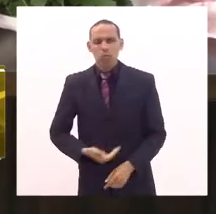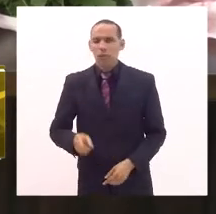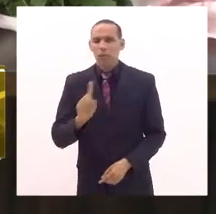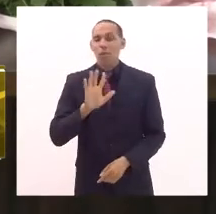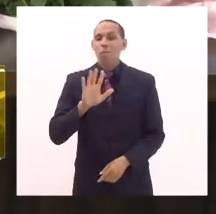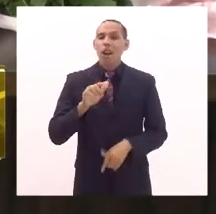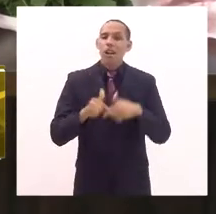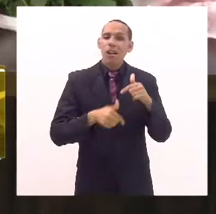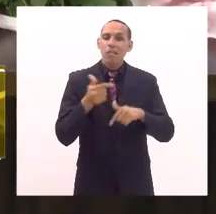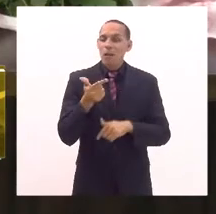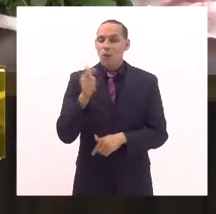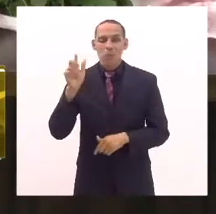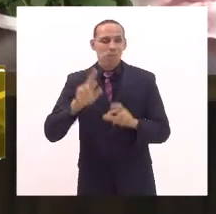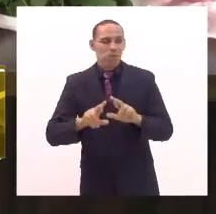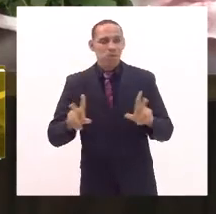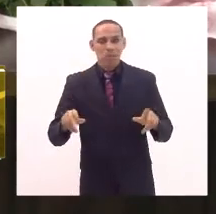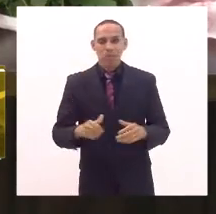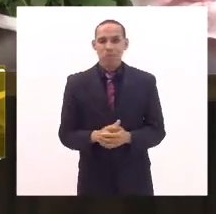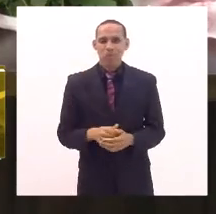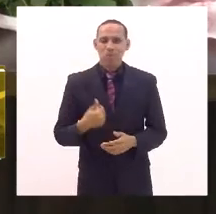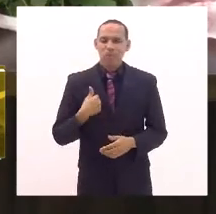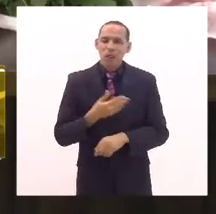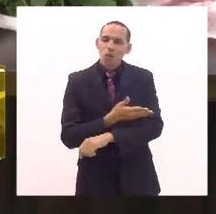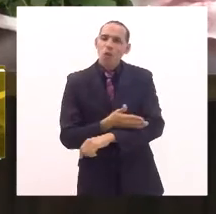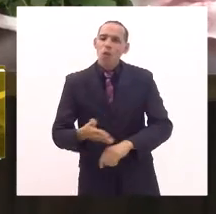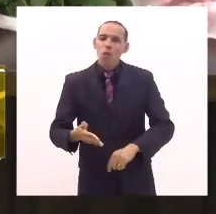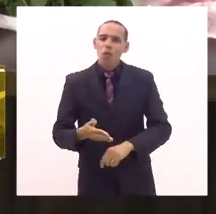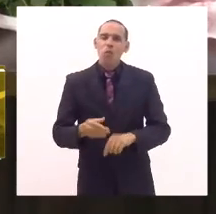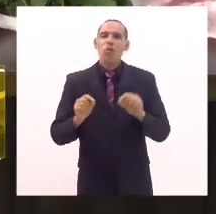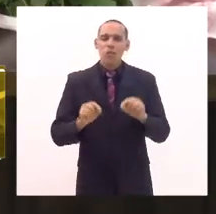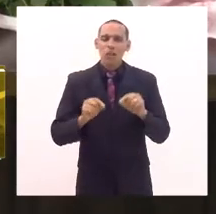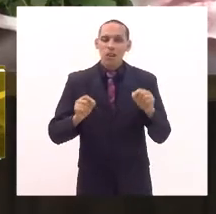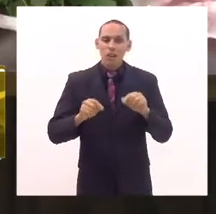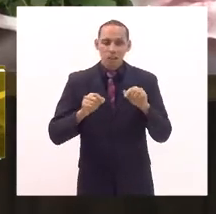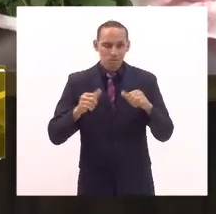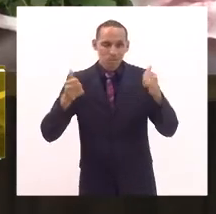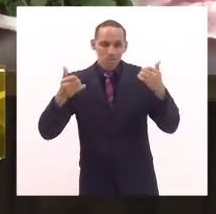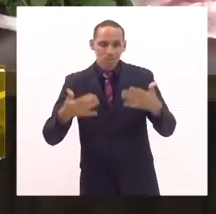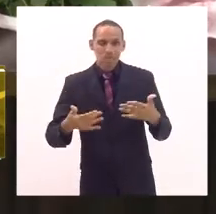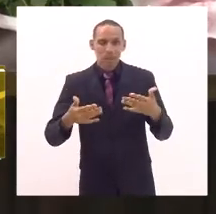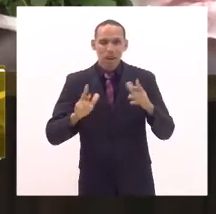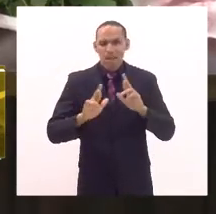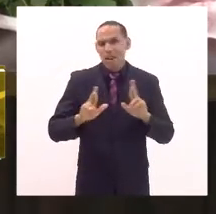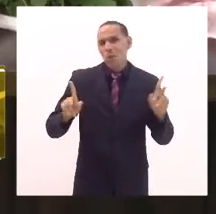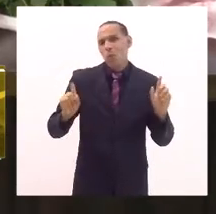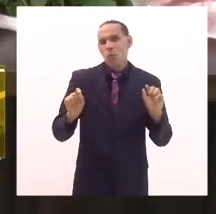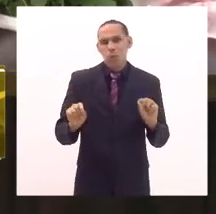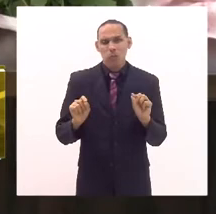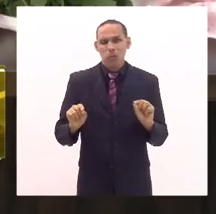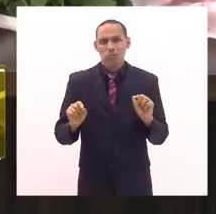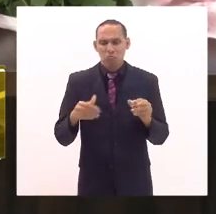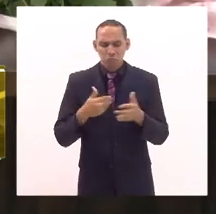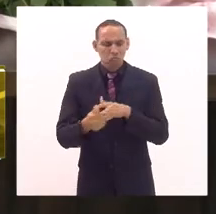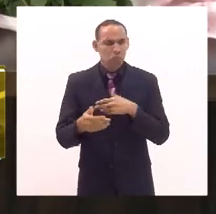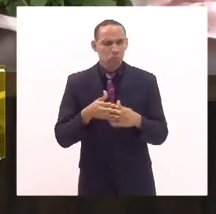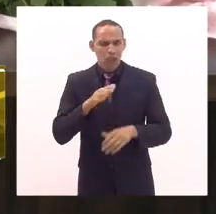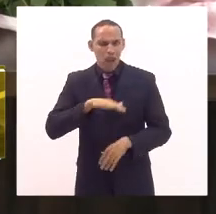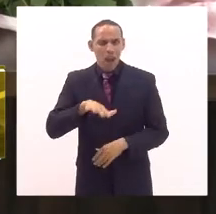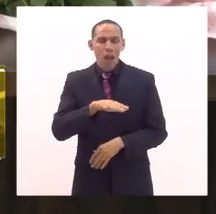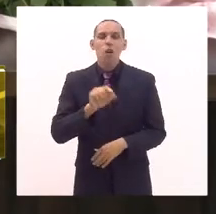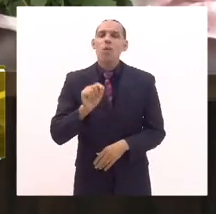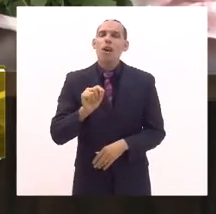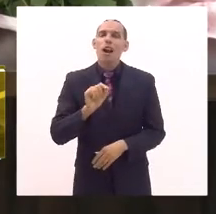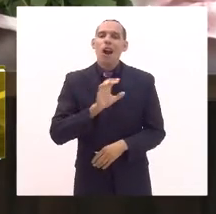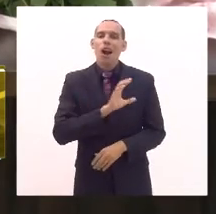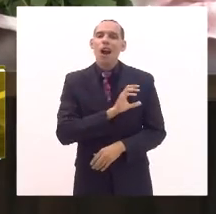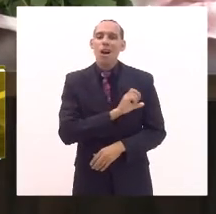desempenham um trabalho diferenciado. Eu costumo dizer que o que faz a diferença em qualquer segmento é a pitada do